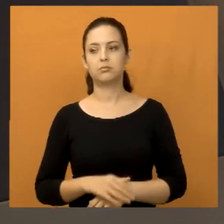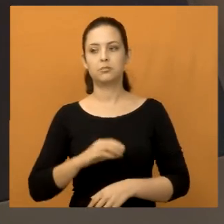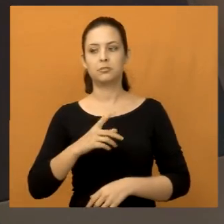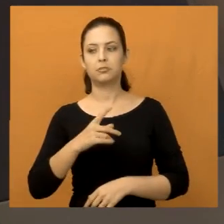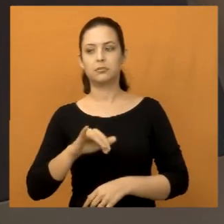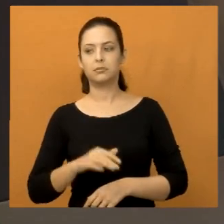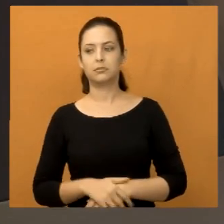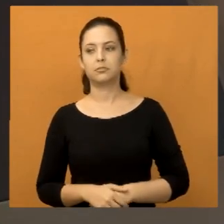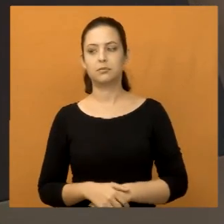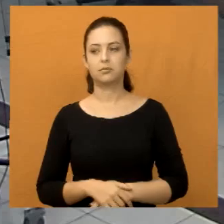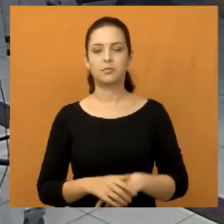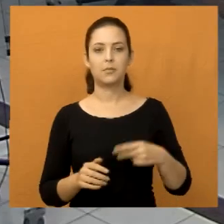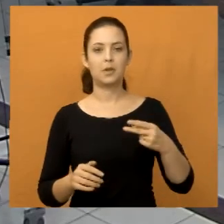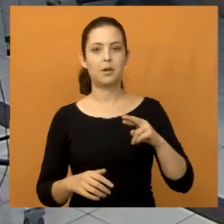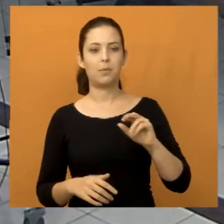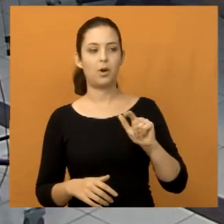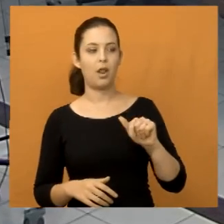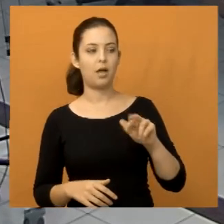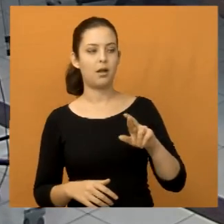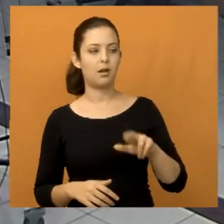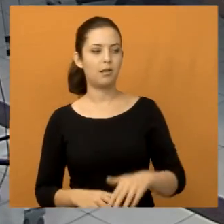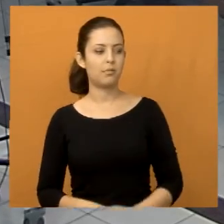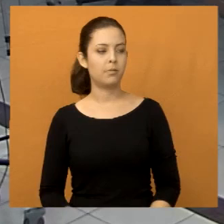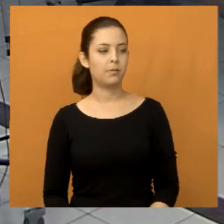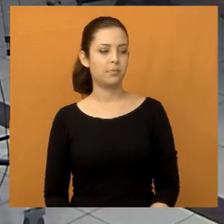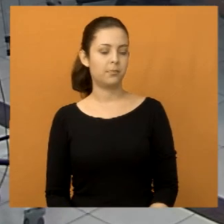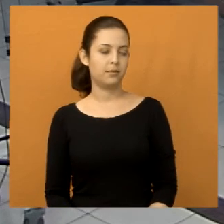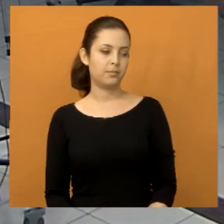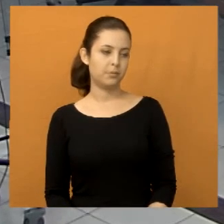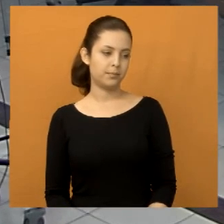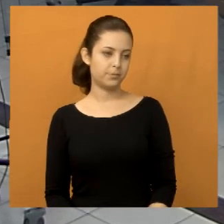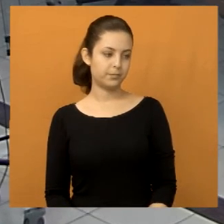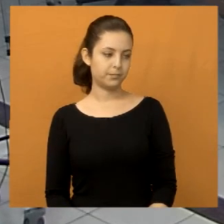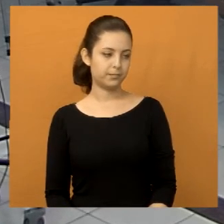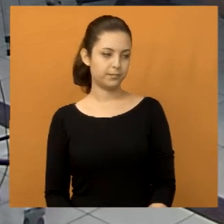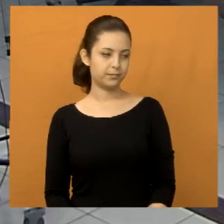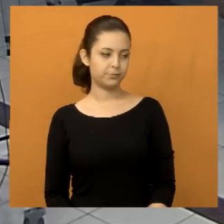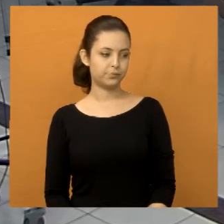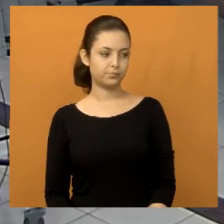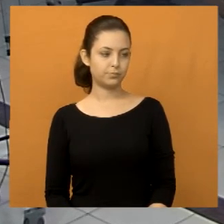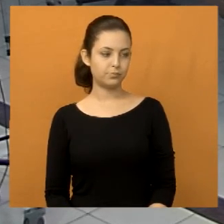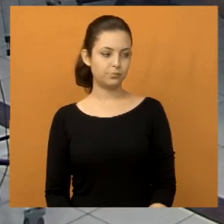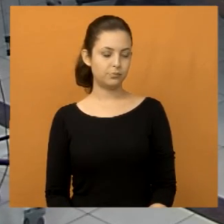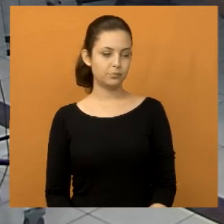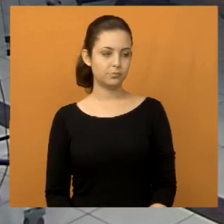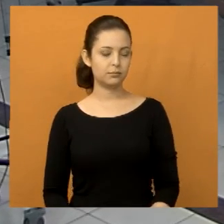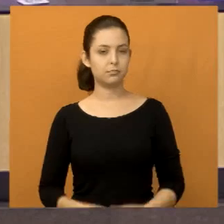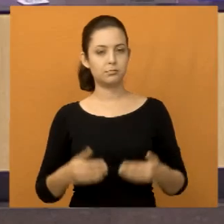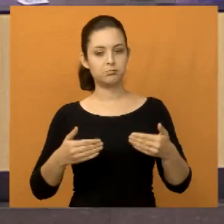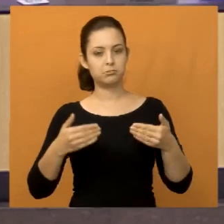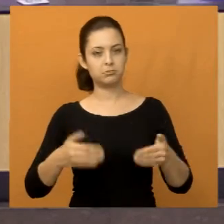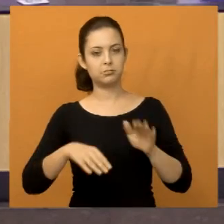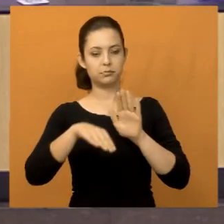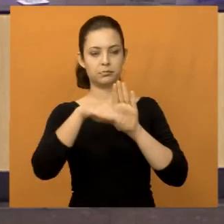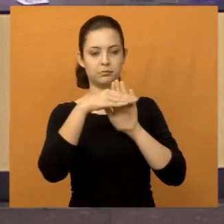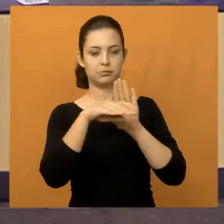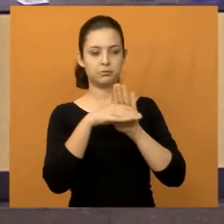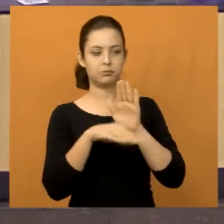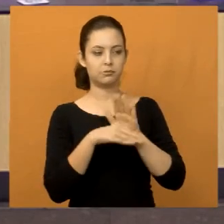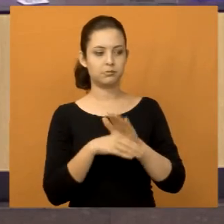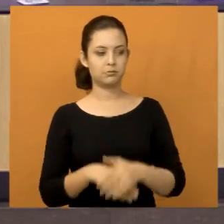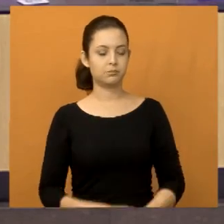CPI Prolar. Então, dando seguimento